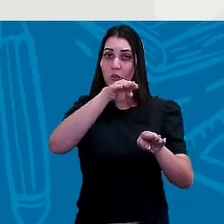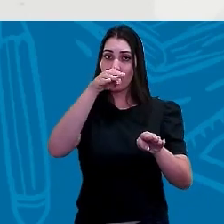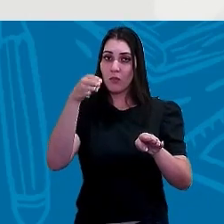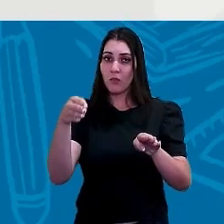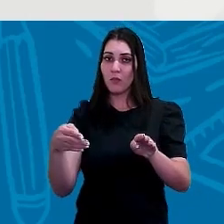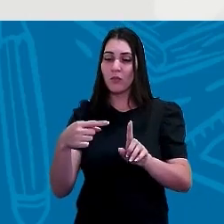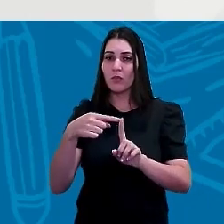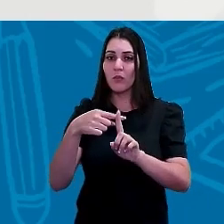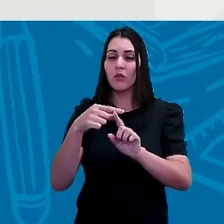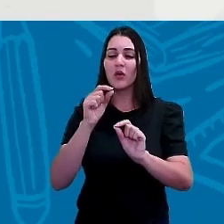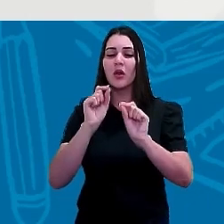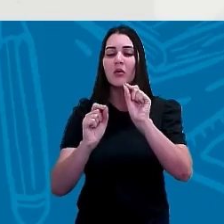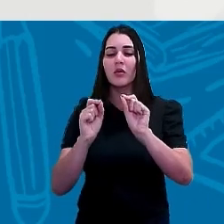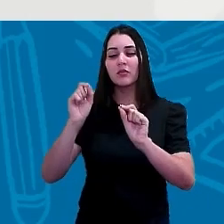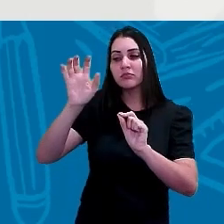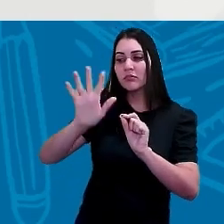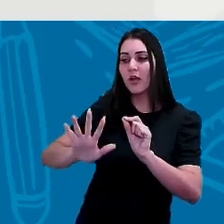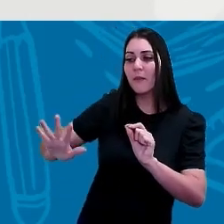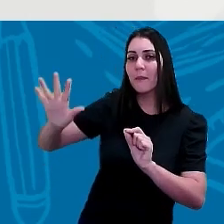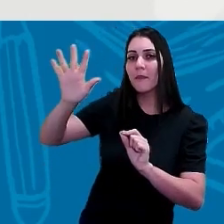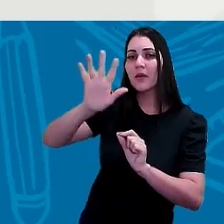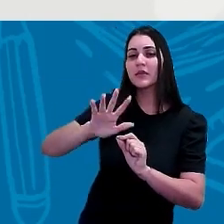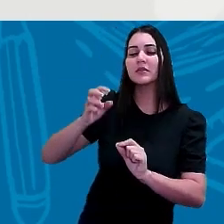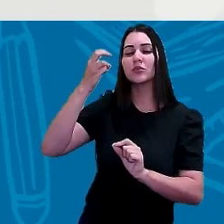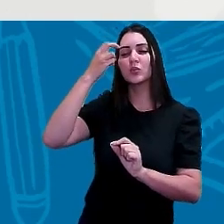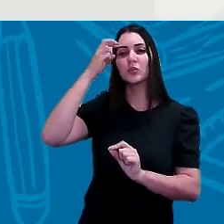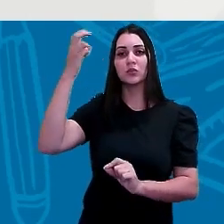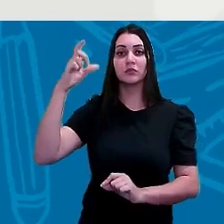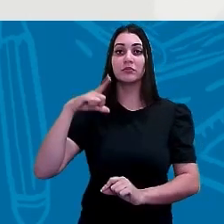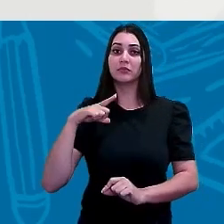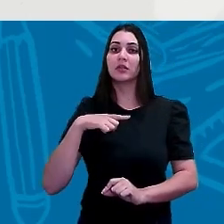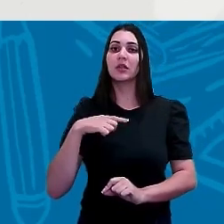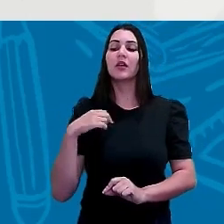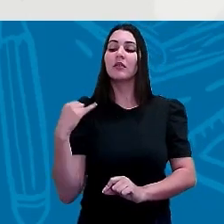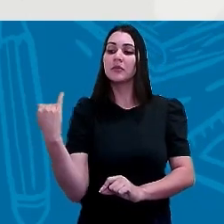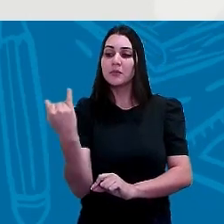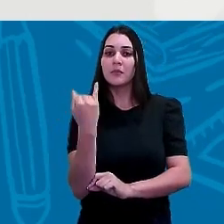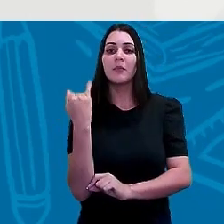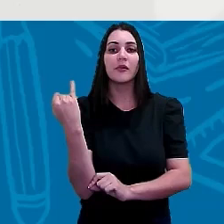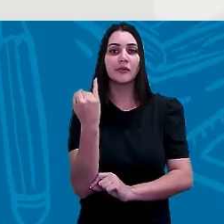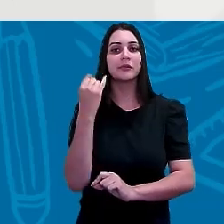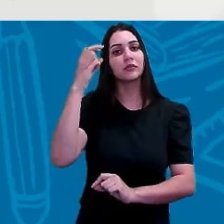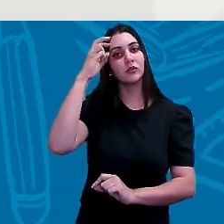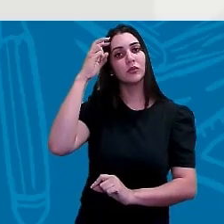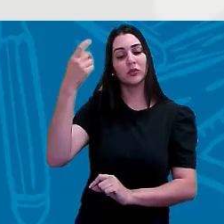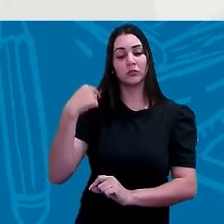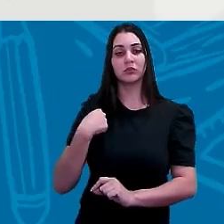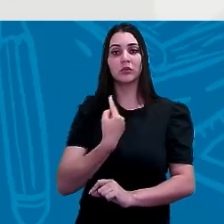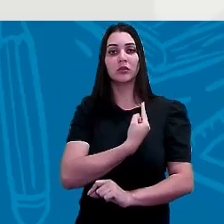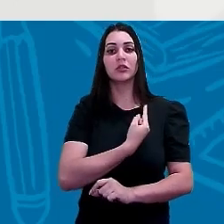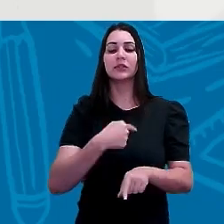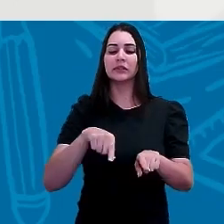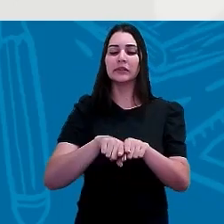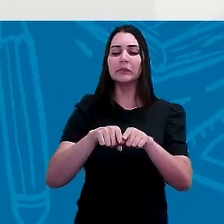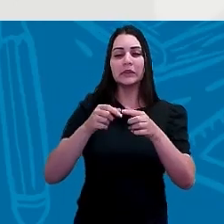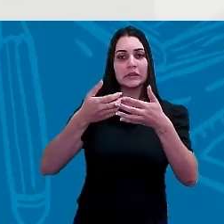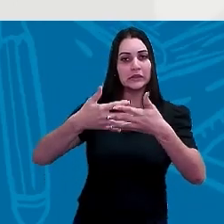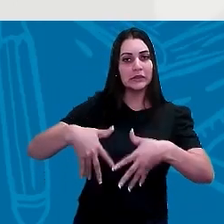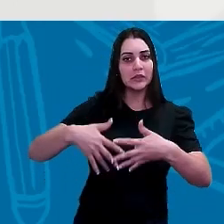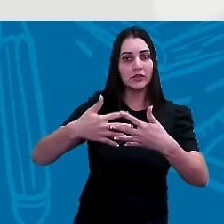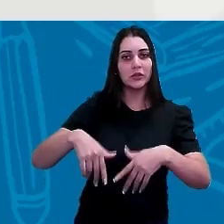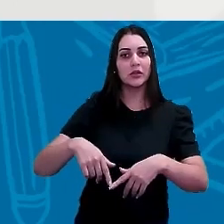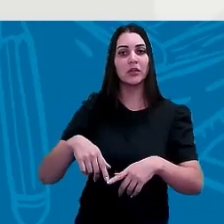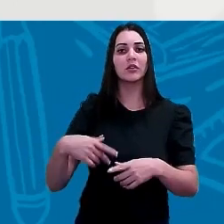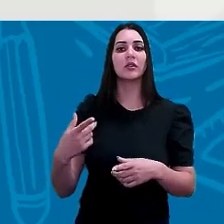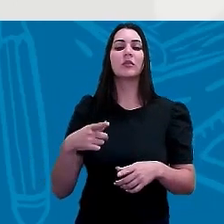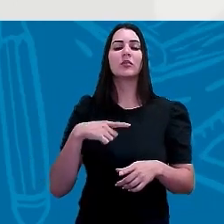ela é uma paisagem cultural, né? Ela tem essa importância cultural para a gente, né? Além de ser natural também, por ser um monte